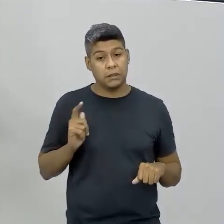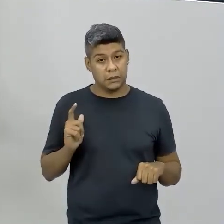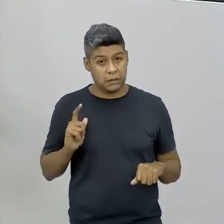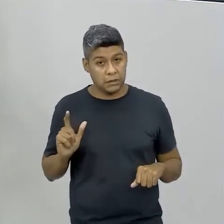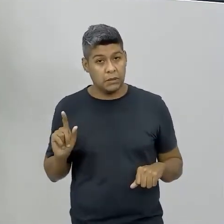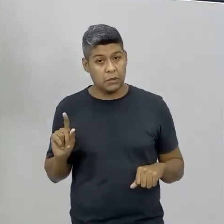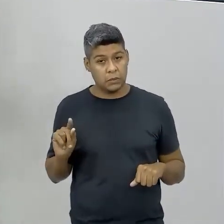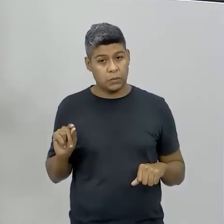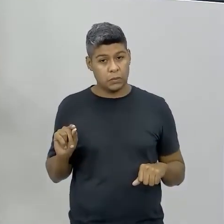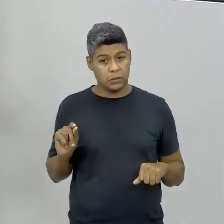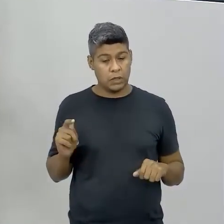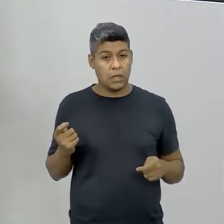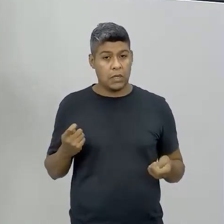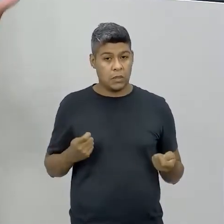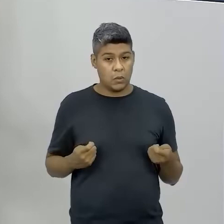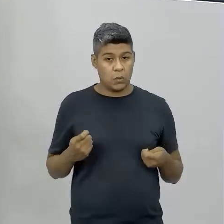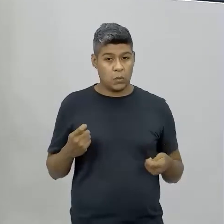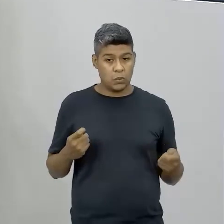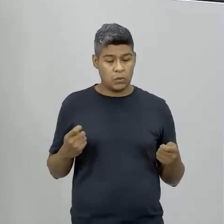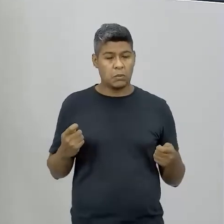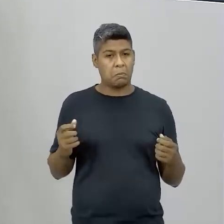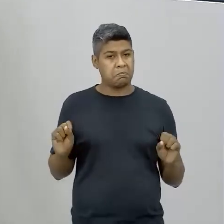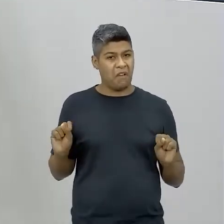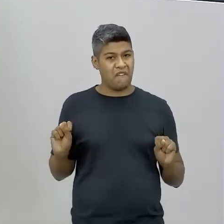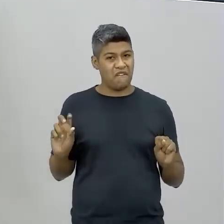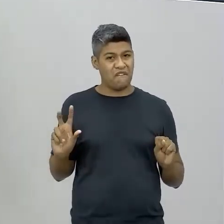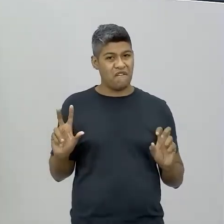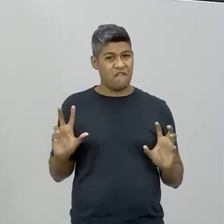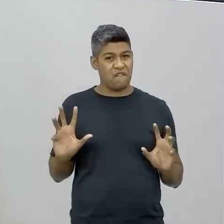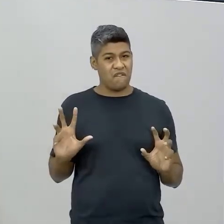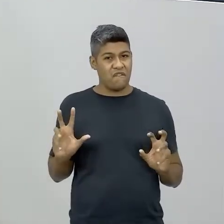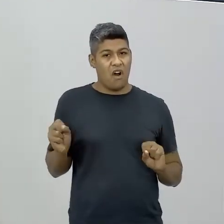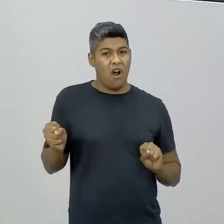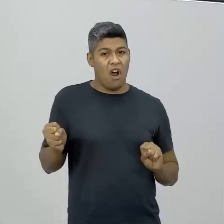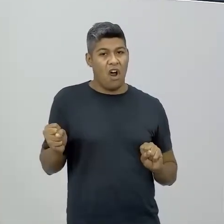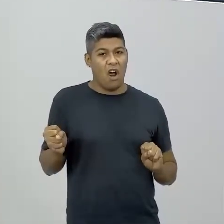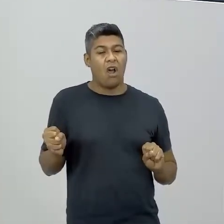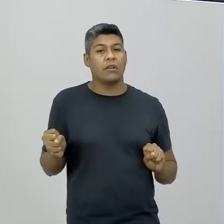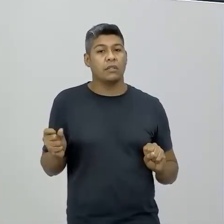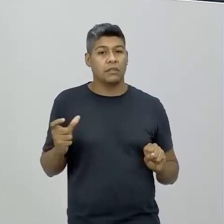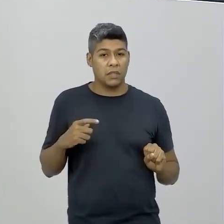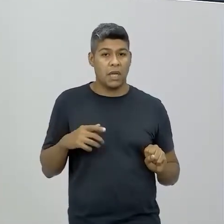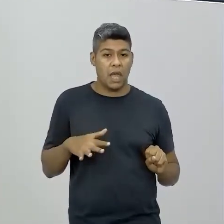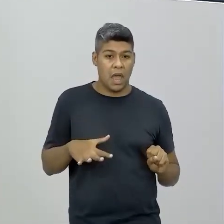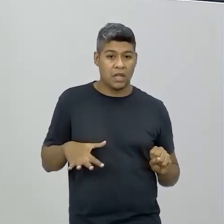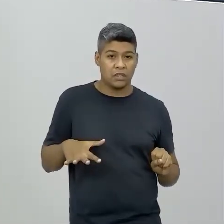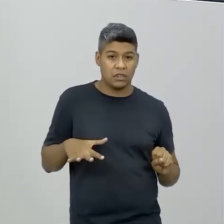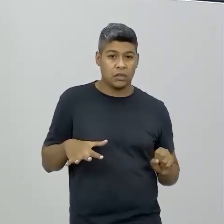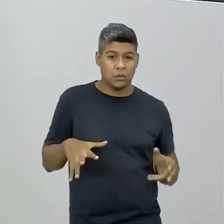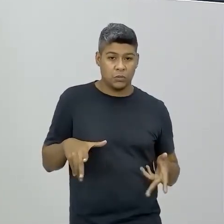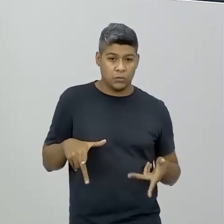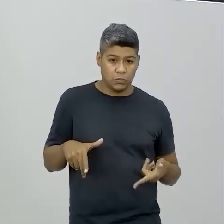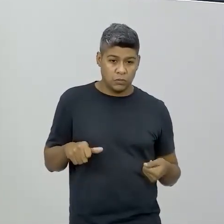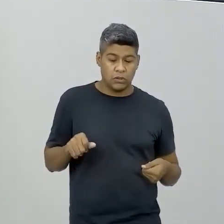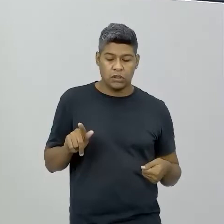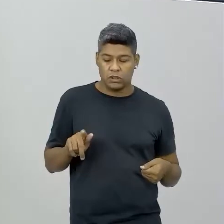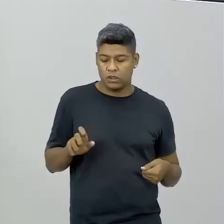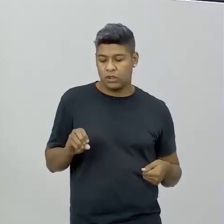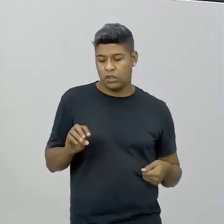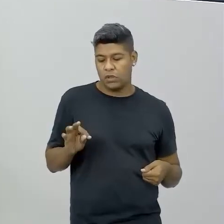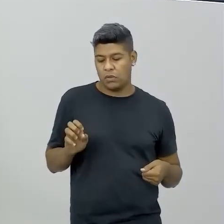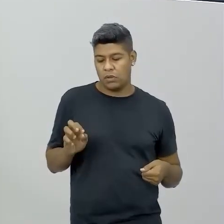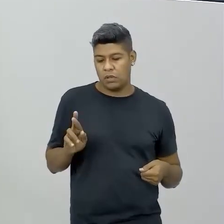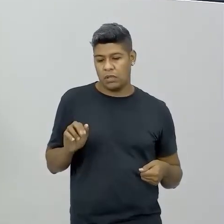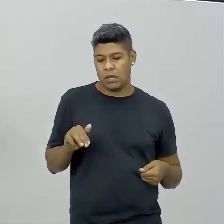bastante uma economia avantajada e ainda está sobre uma região do planeta propensa à geotérmica,